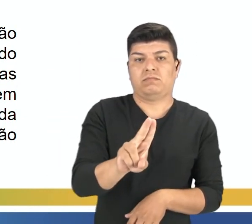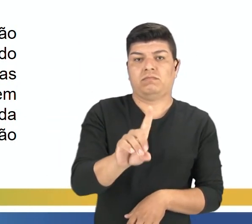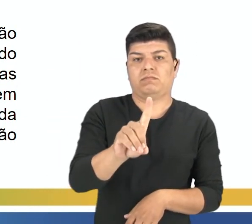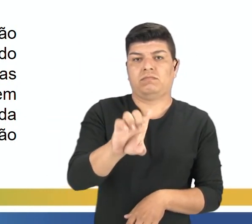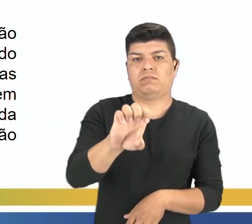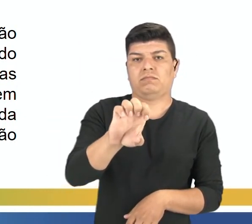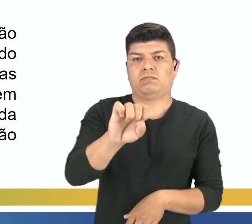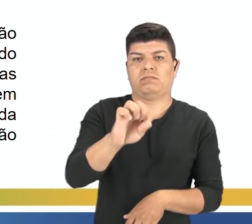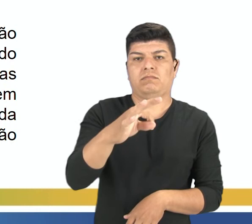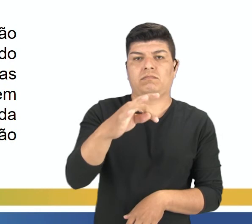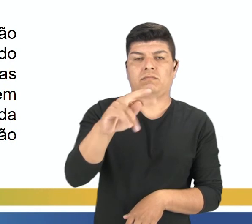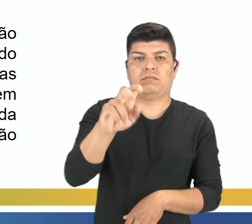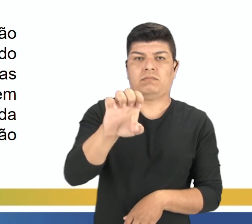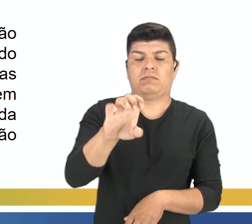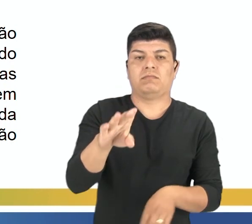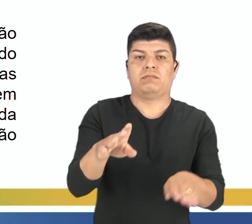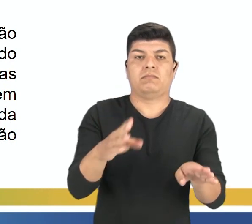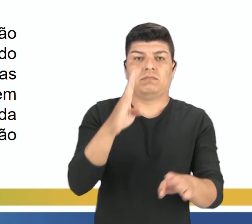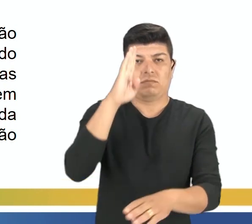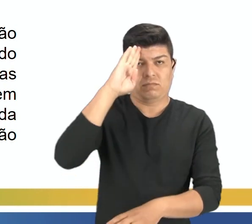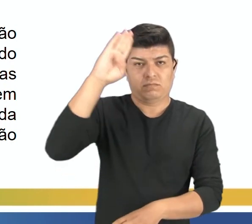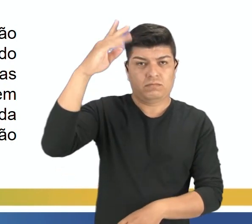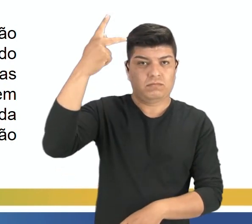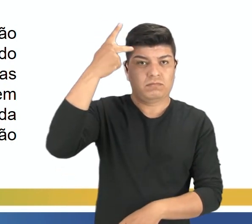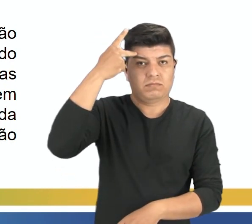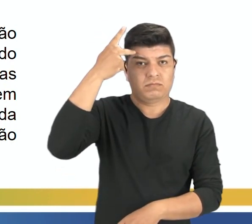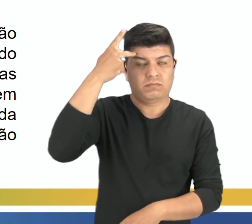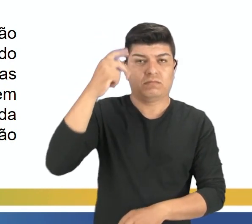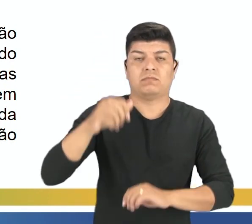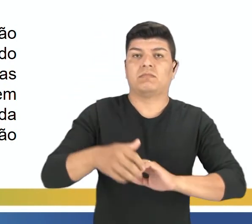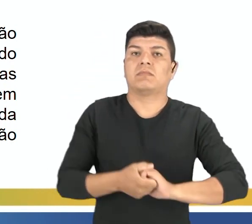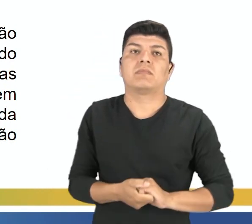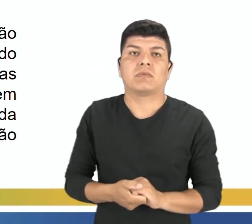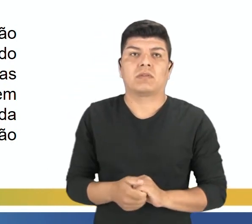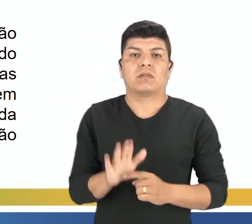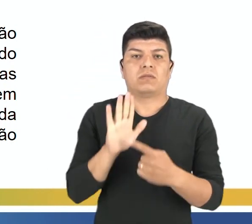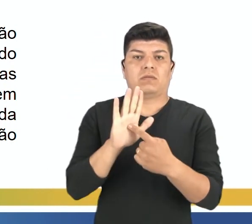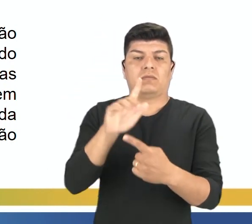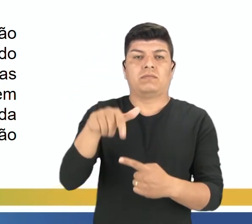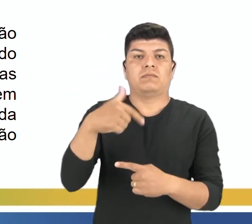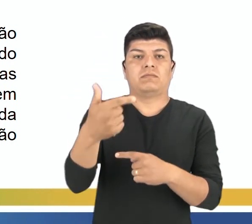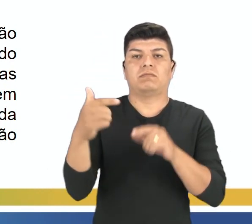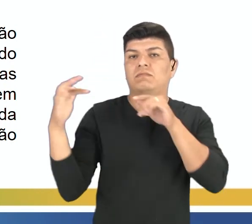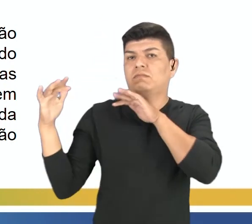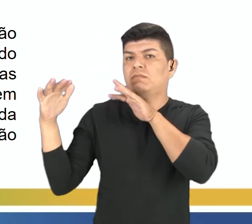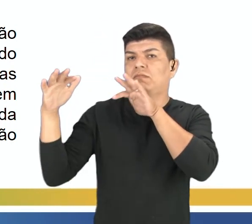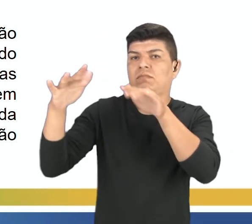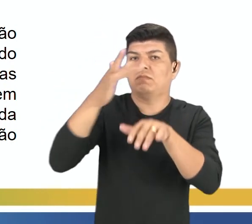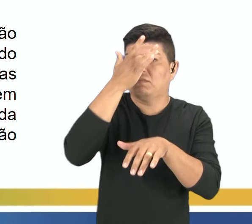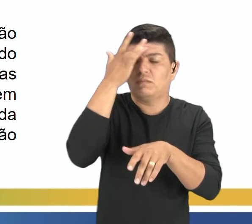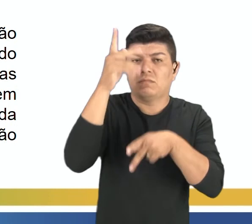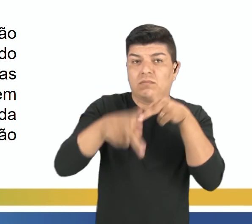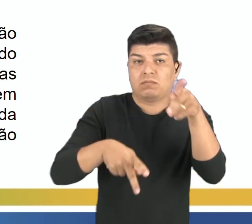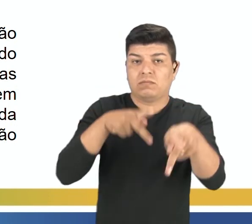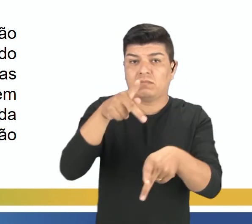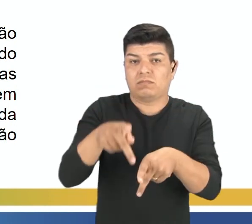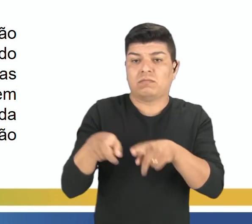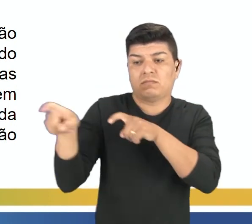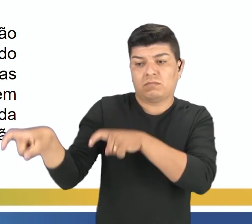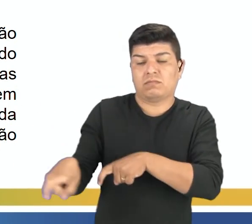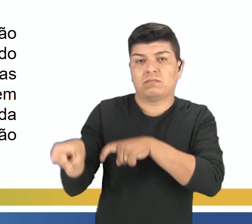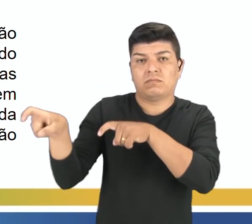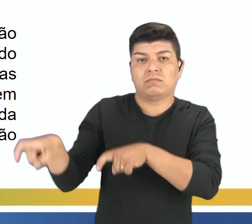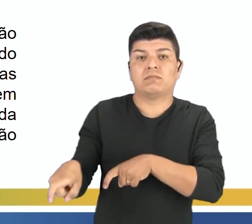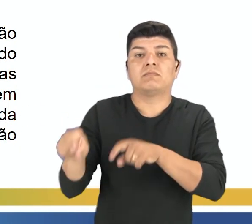Paulo. Outra consequência do atual modelo de produção é a migração da população rural para as cidades,